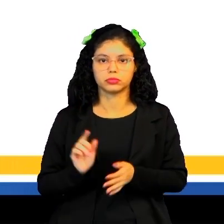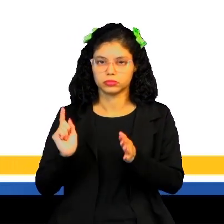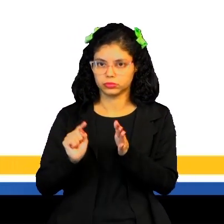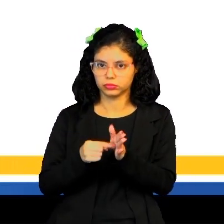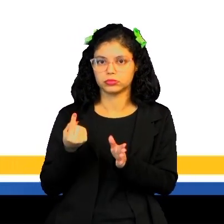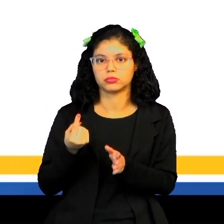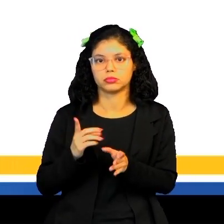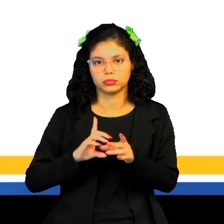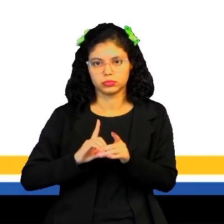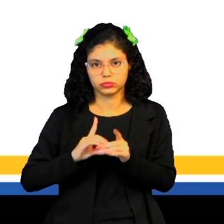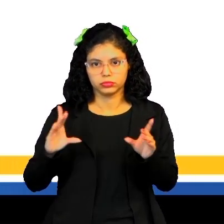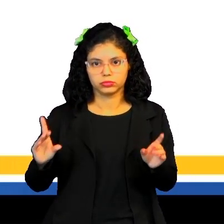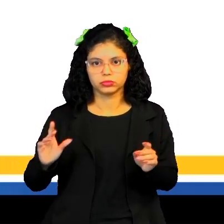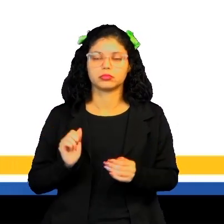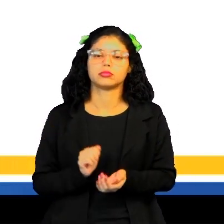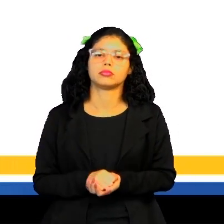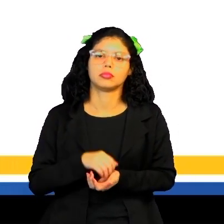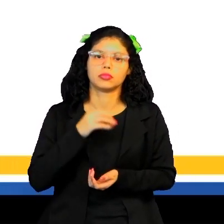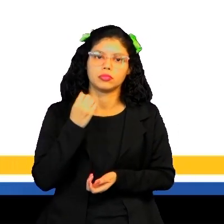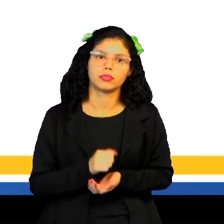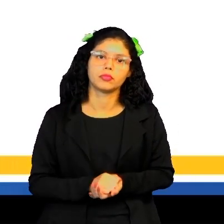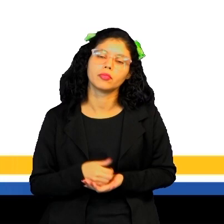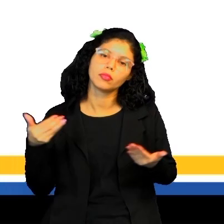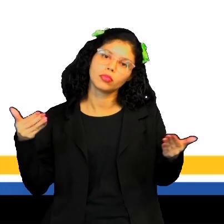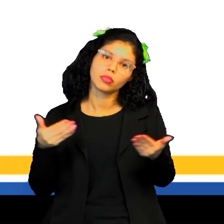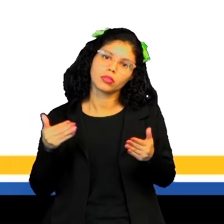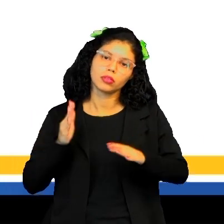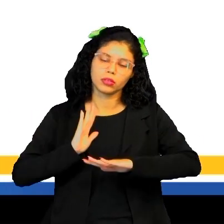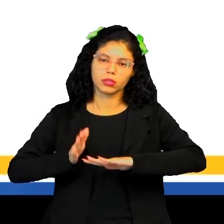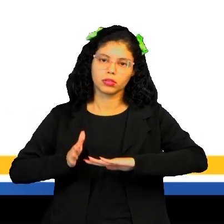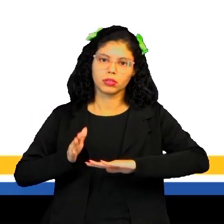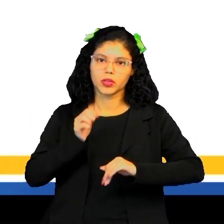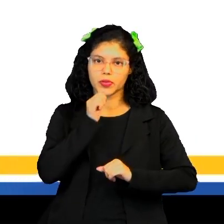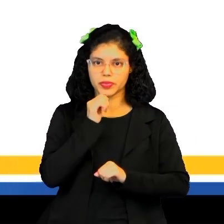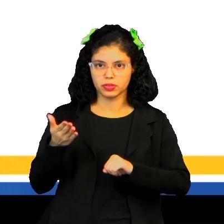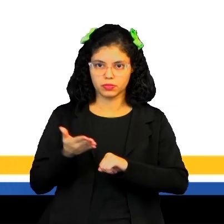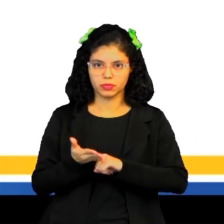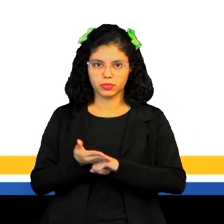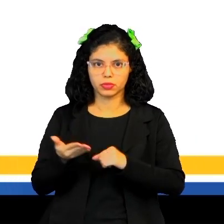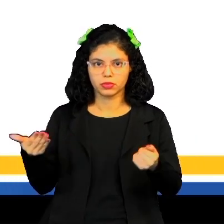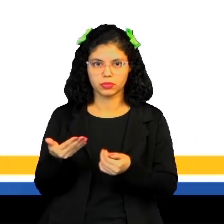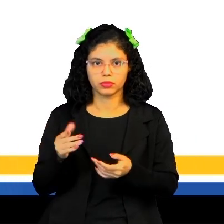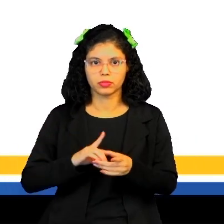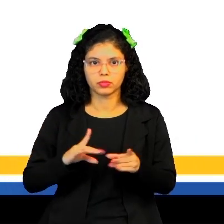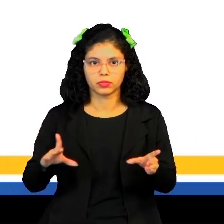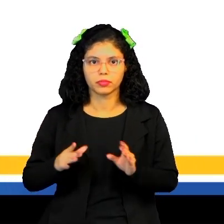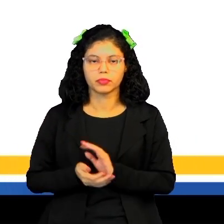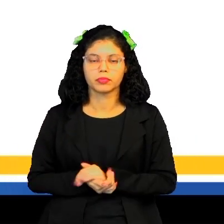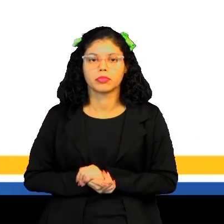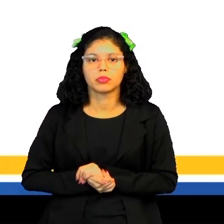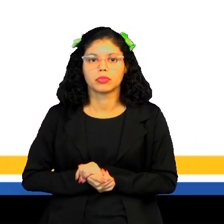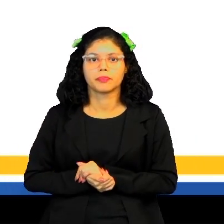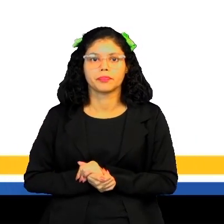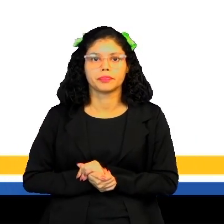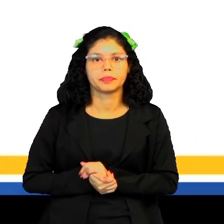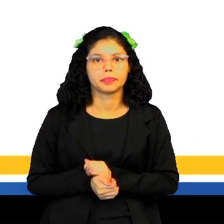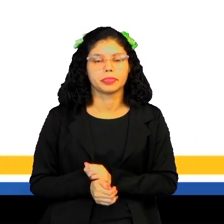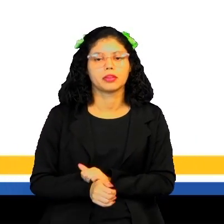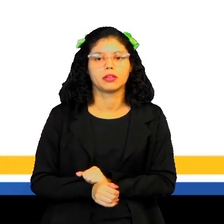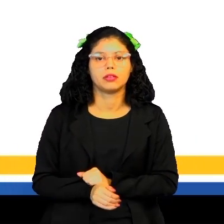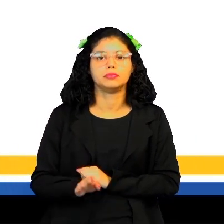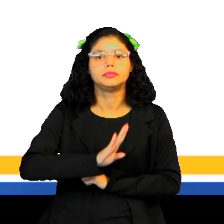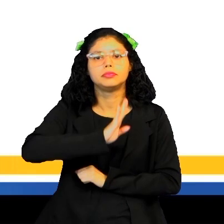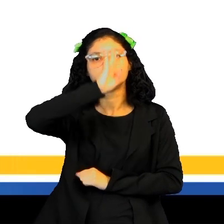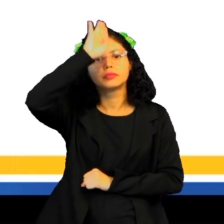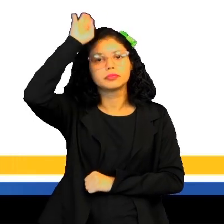a primeira forma de democracia que inspira a democracia moderna e é um legado importante. Em relação a Roma,